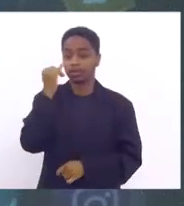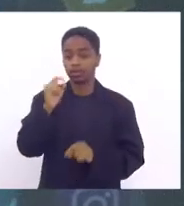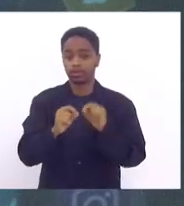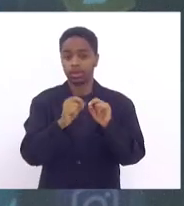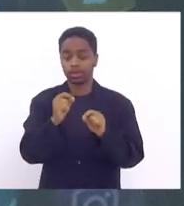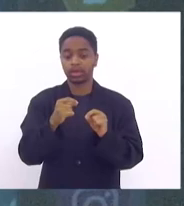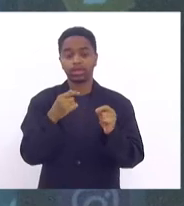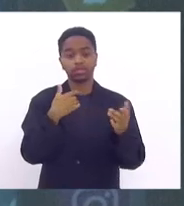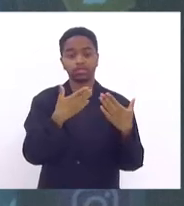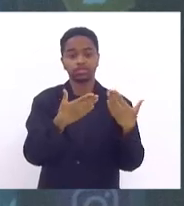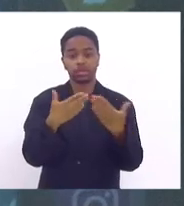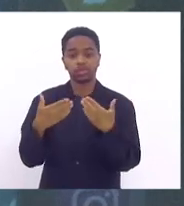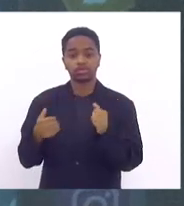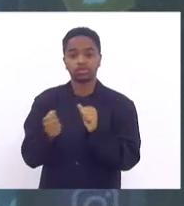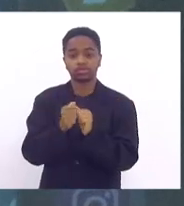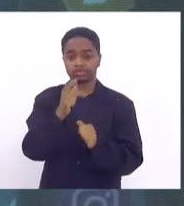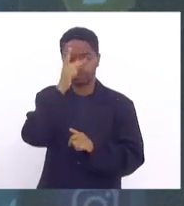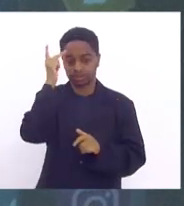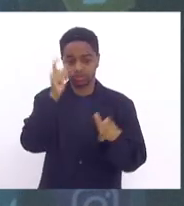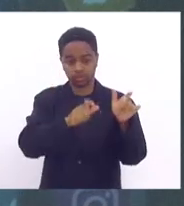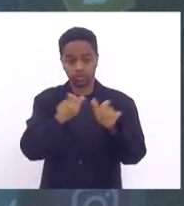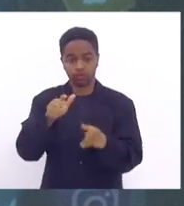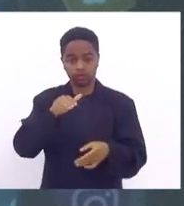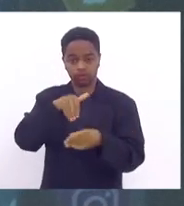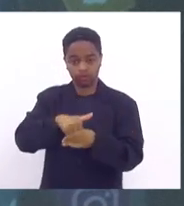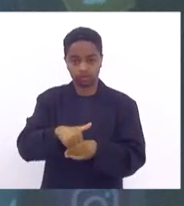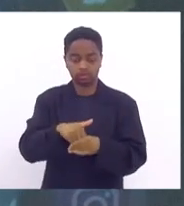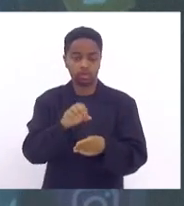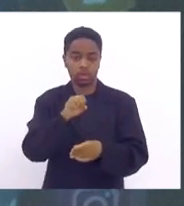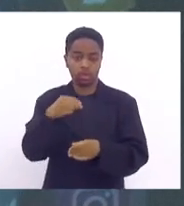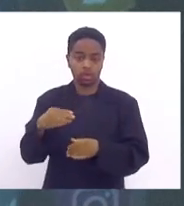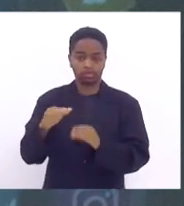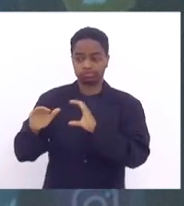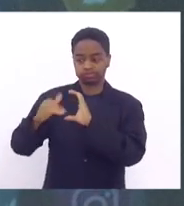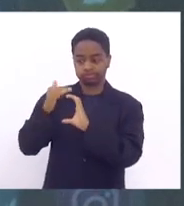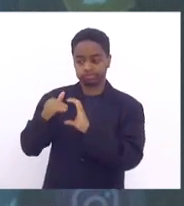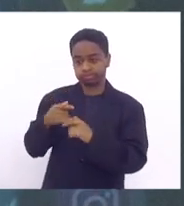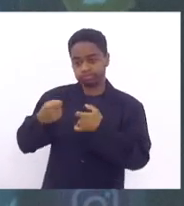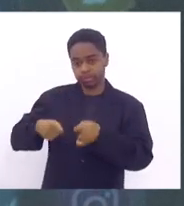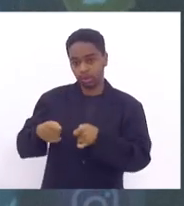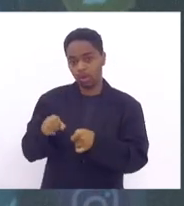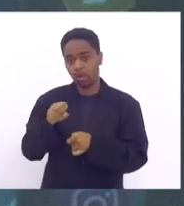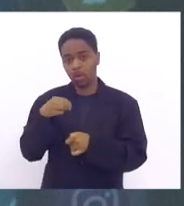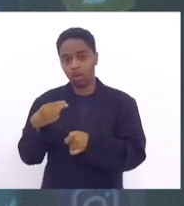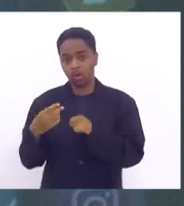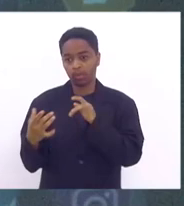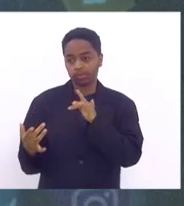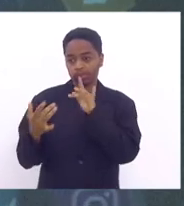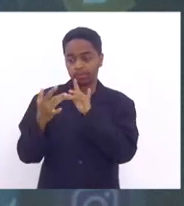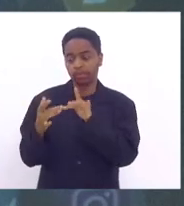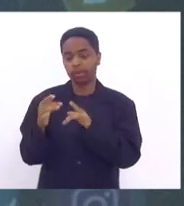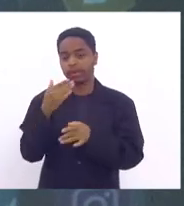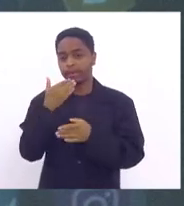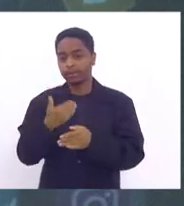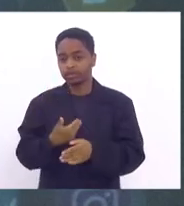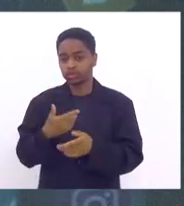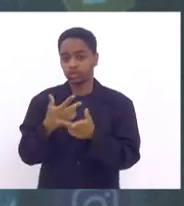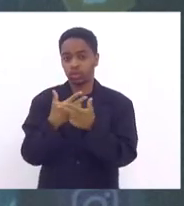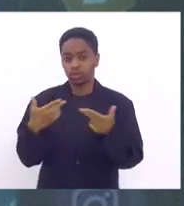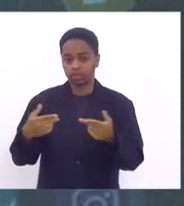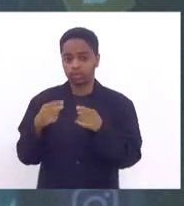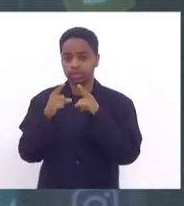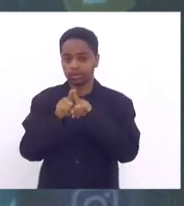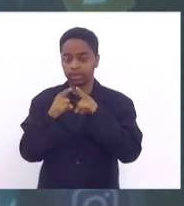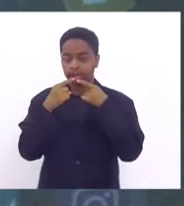é o diálogo com os eleitores né seja para receber demandas ouvir queixas petições reclamações e Para